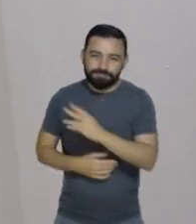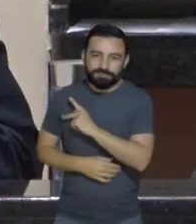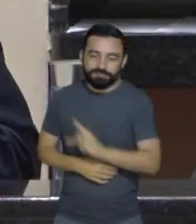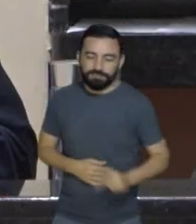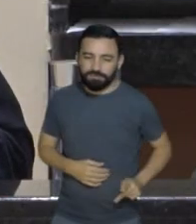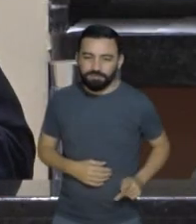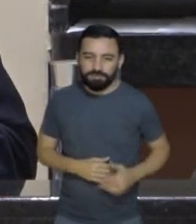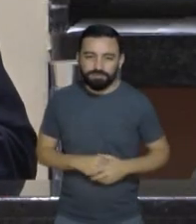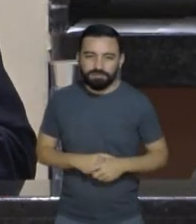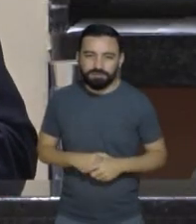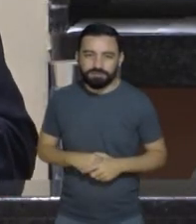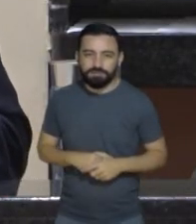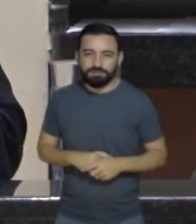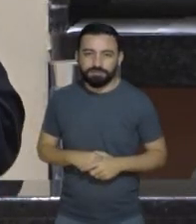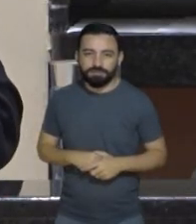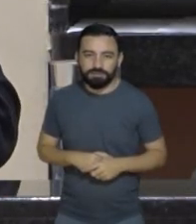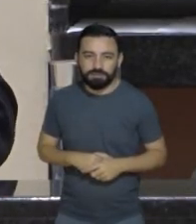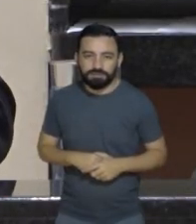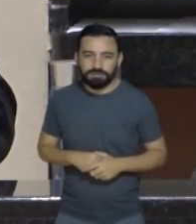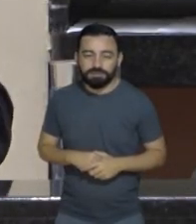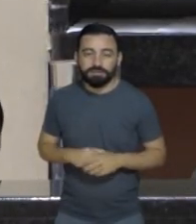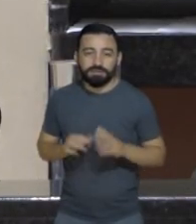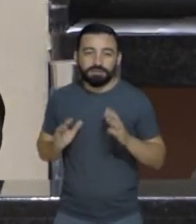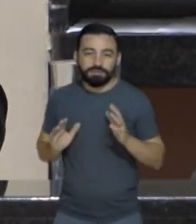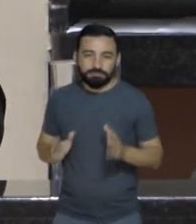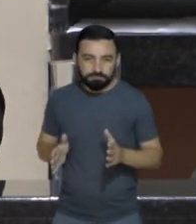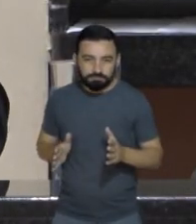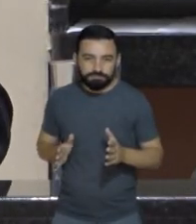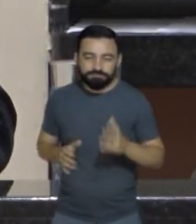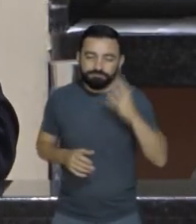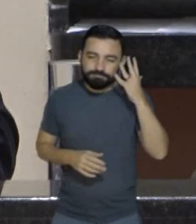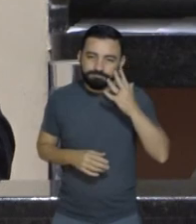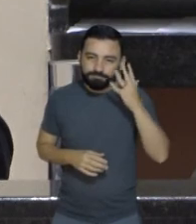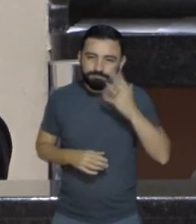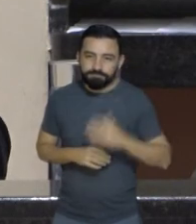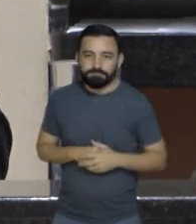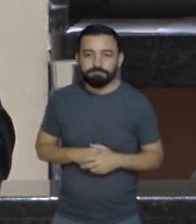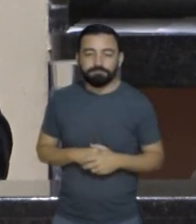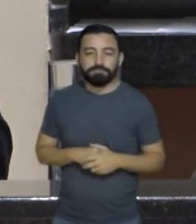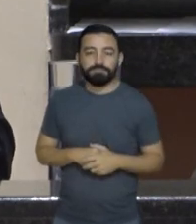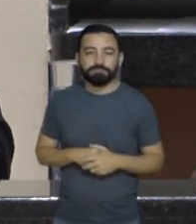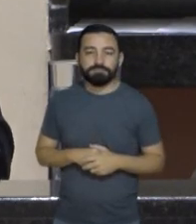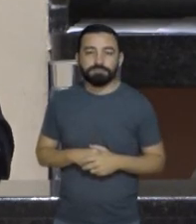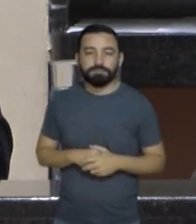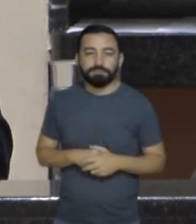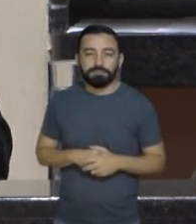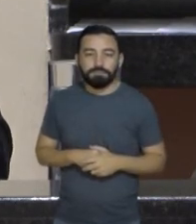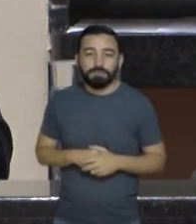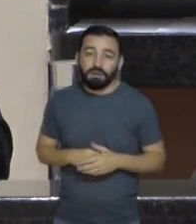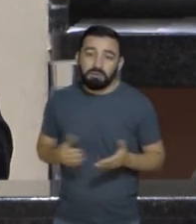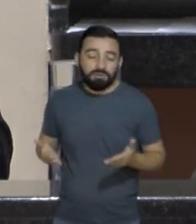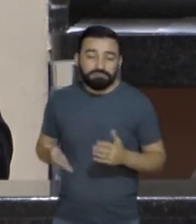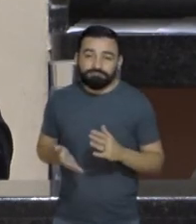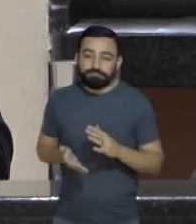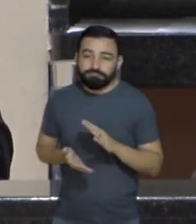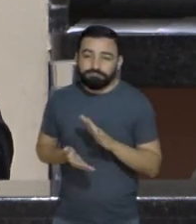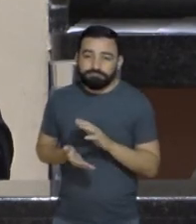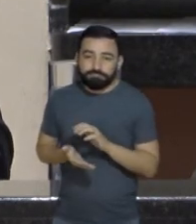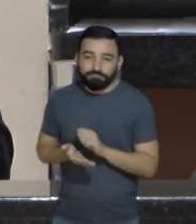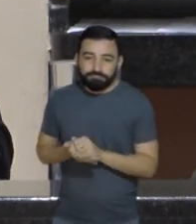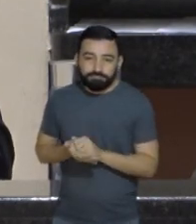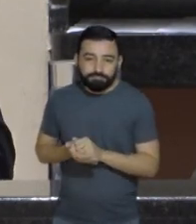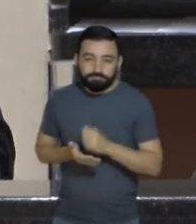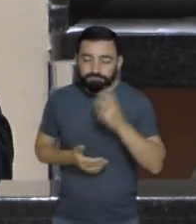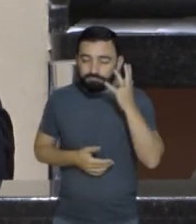presidente. Feita a manifestação, deputado Antídio Lunelli, nós não temos mais nenhum orador inscrito